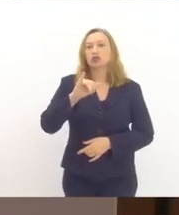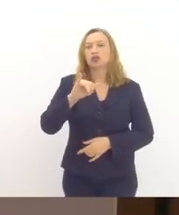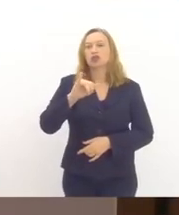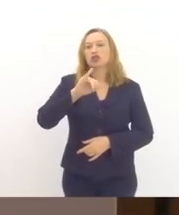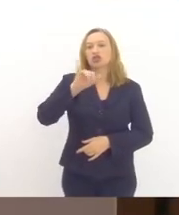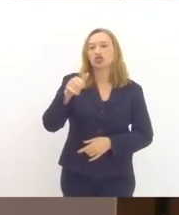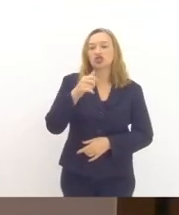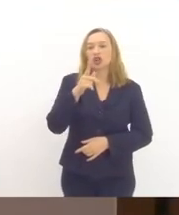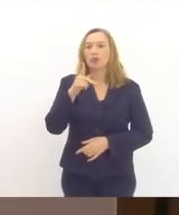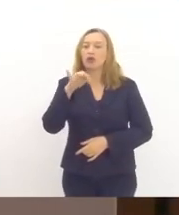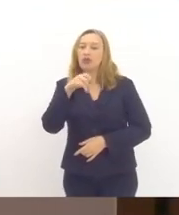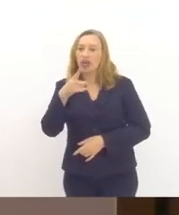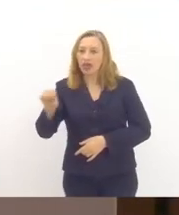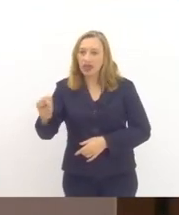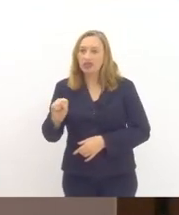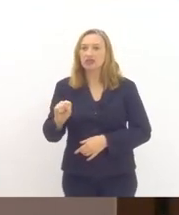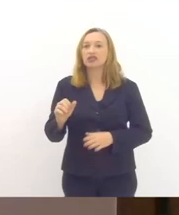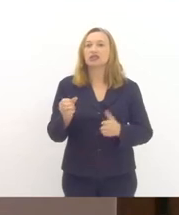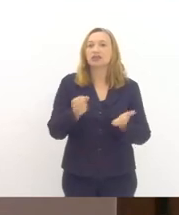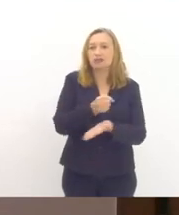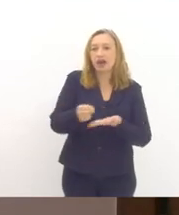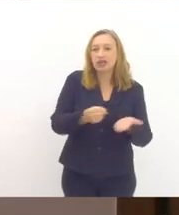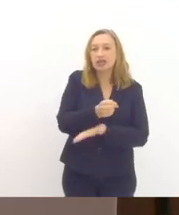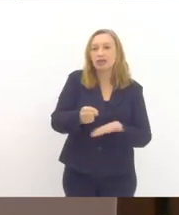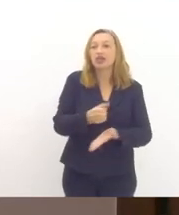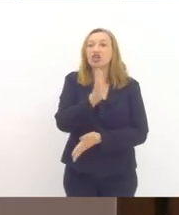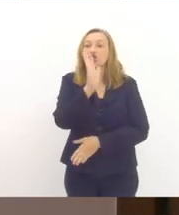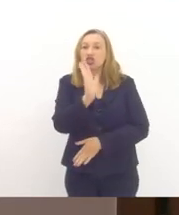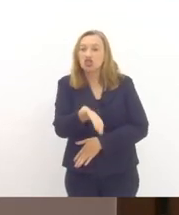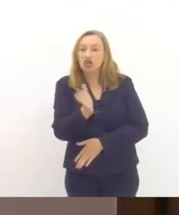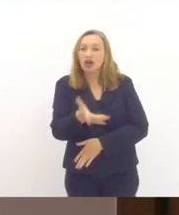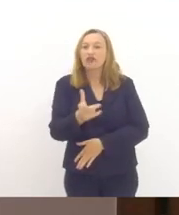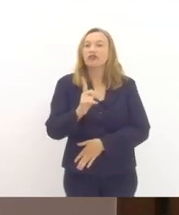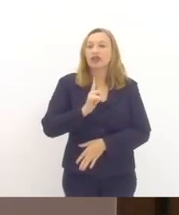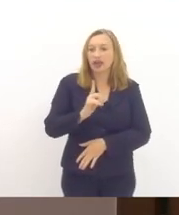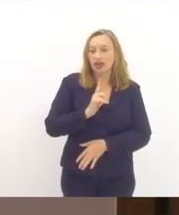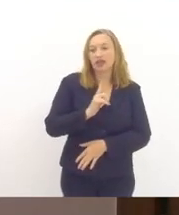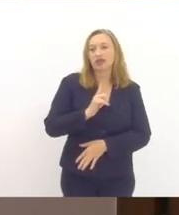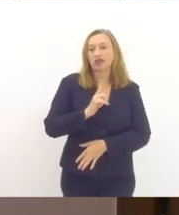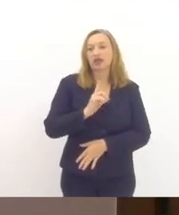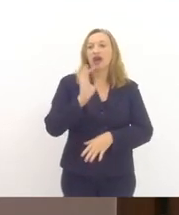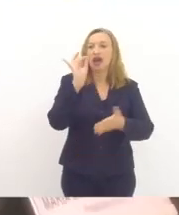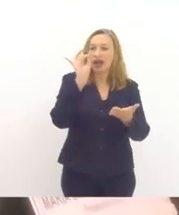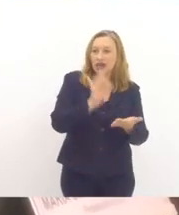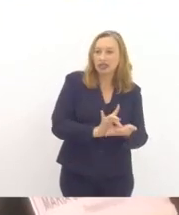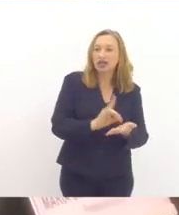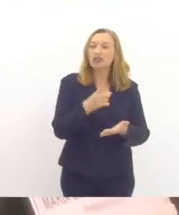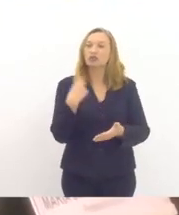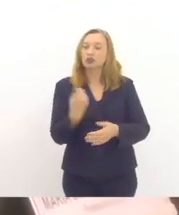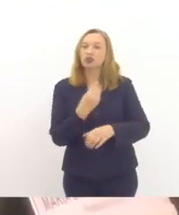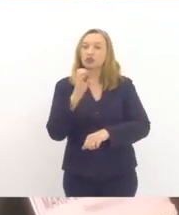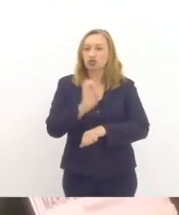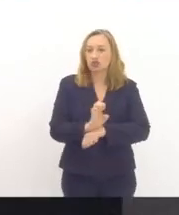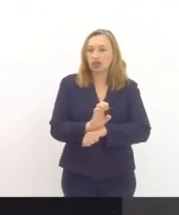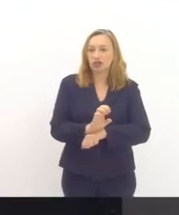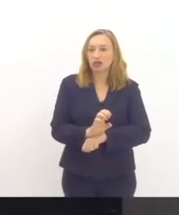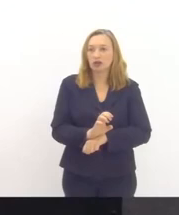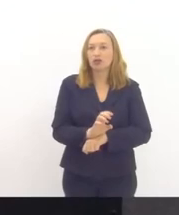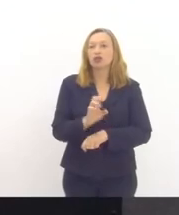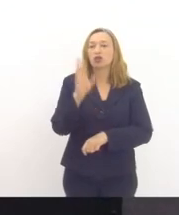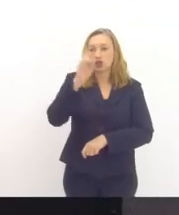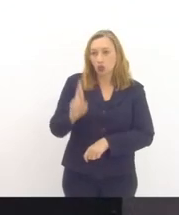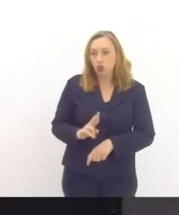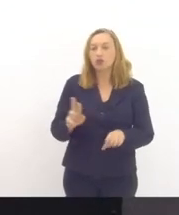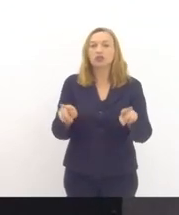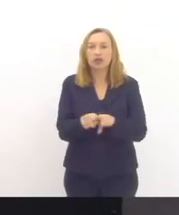e basicamente isso. Ou seja, isso já existe na realidade do nosso Estado. E o russo. E o russo,